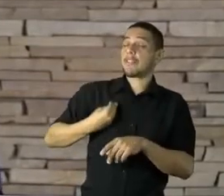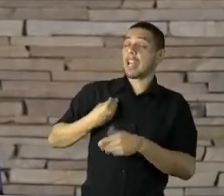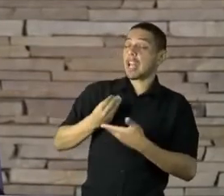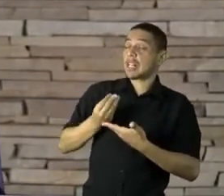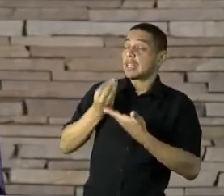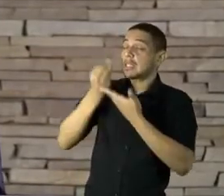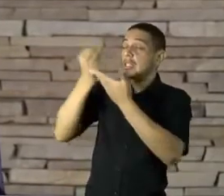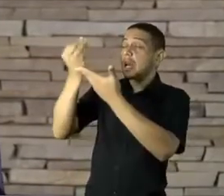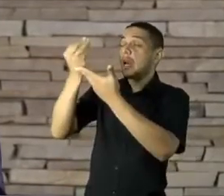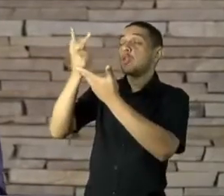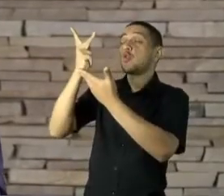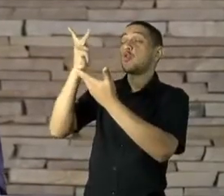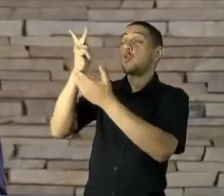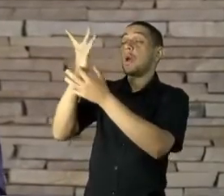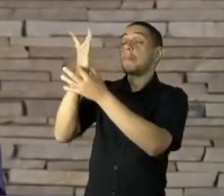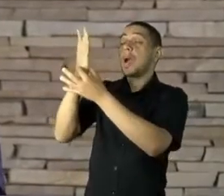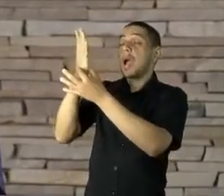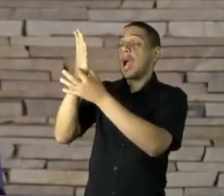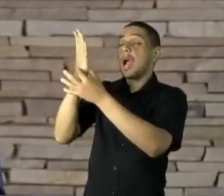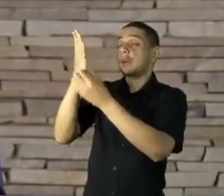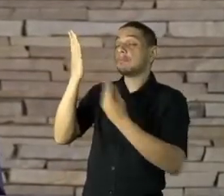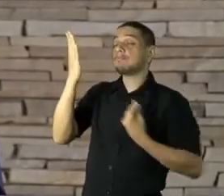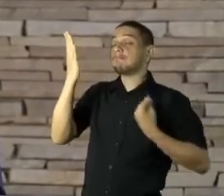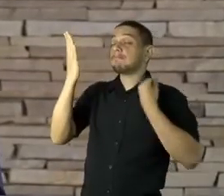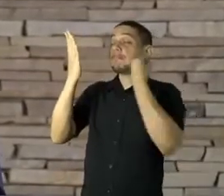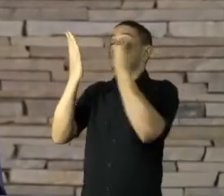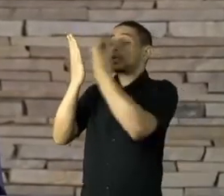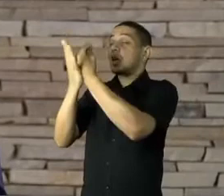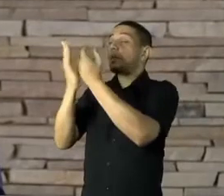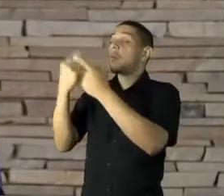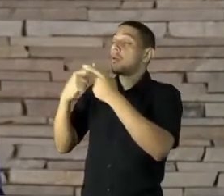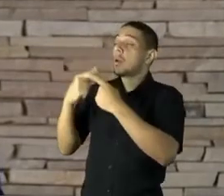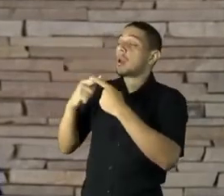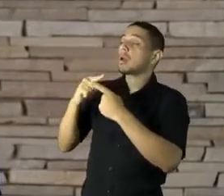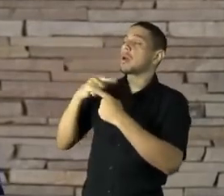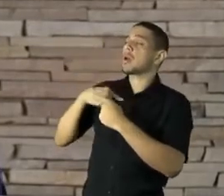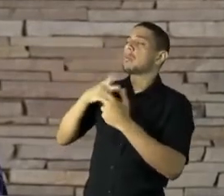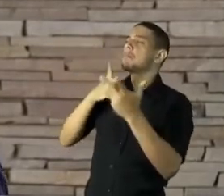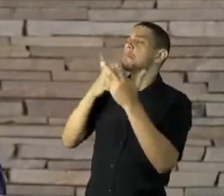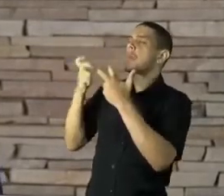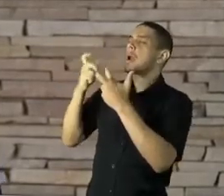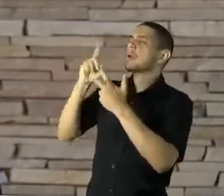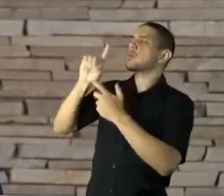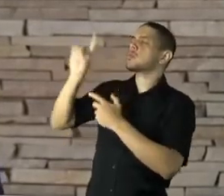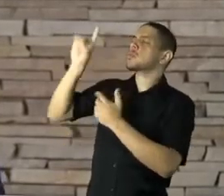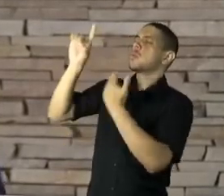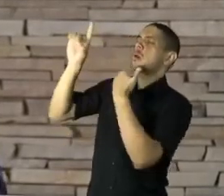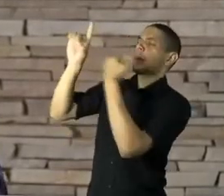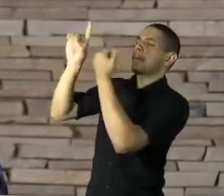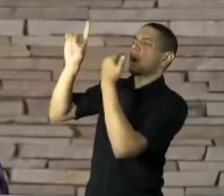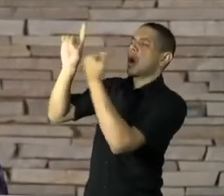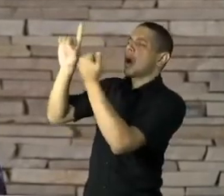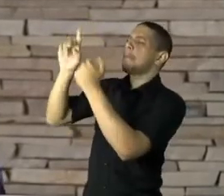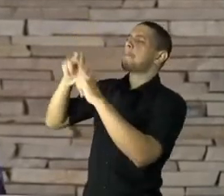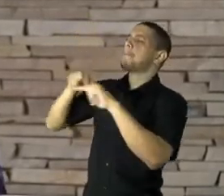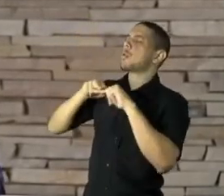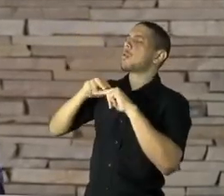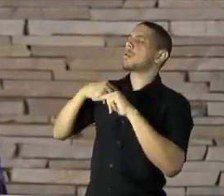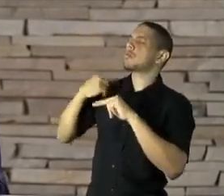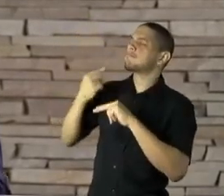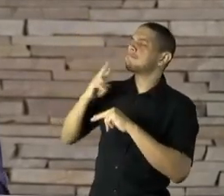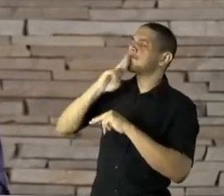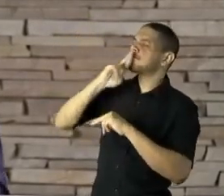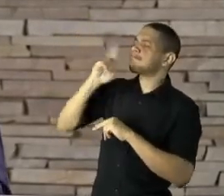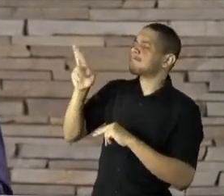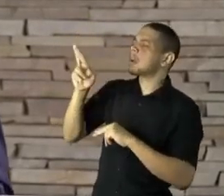vida em tuas mãos atendemos o apelo ouvimos o Teu Chamado e como resposta nós estamos aqui quero te